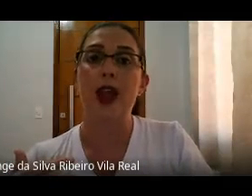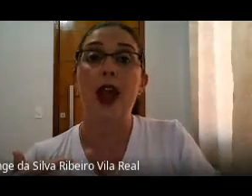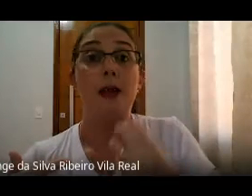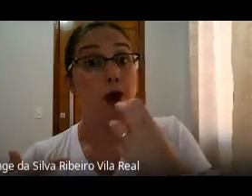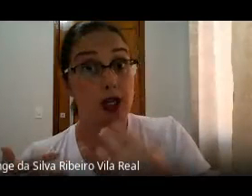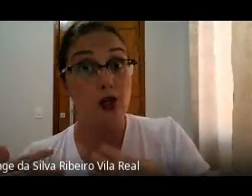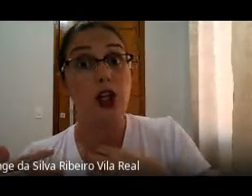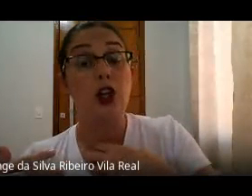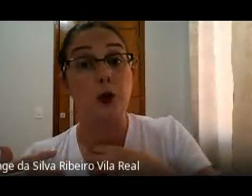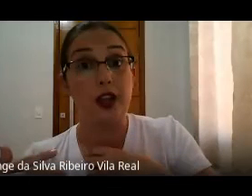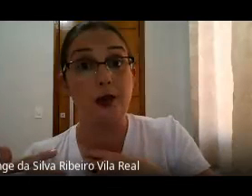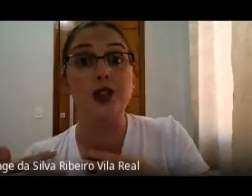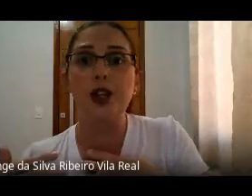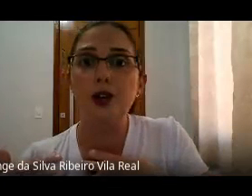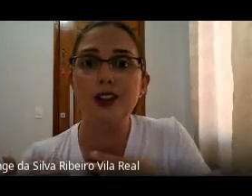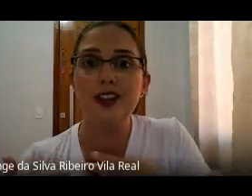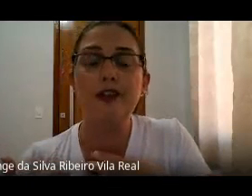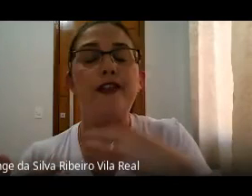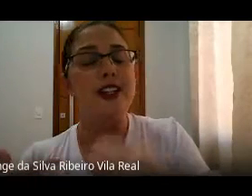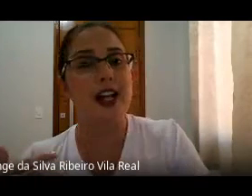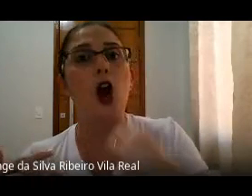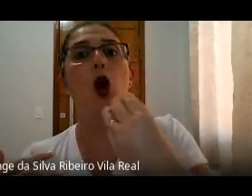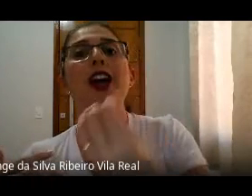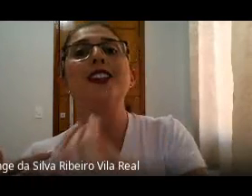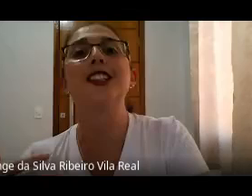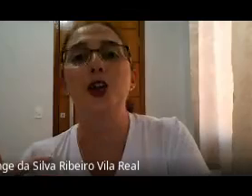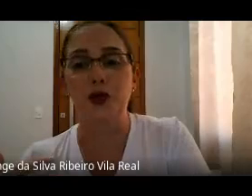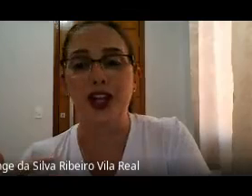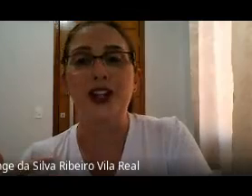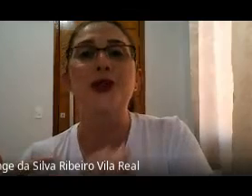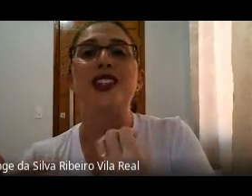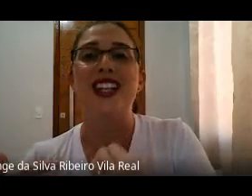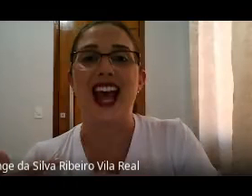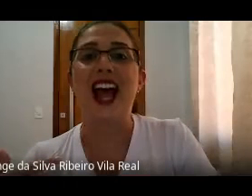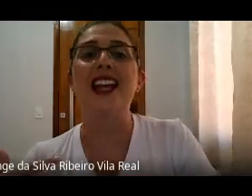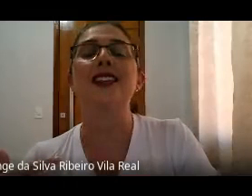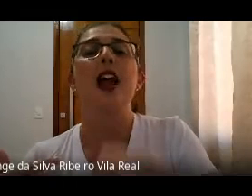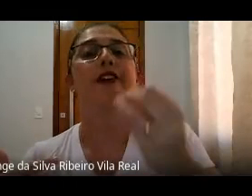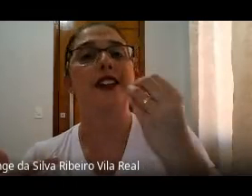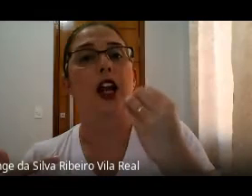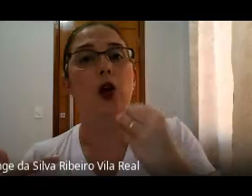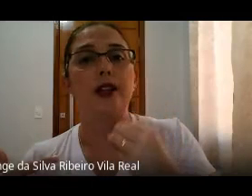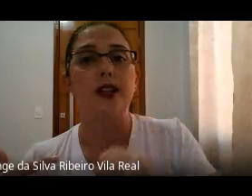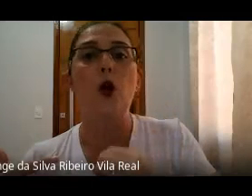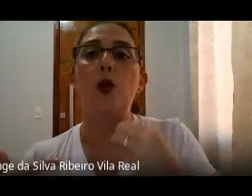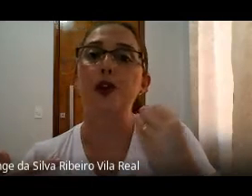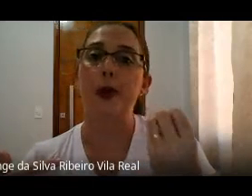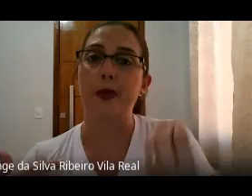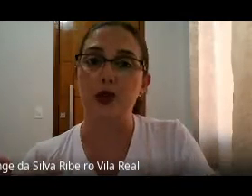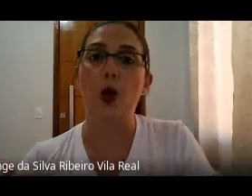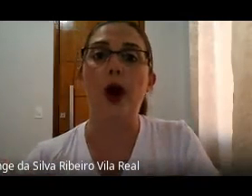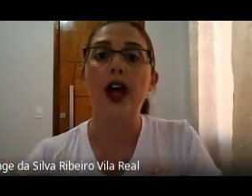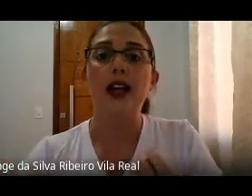utilizada, por isso que nós podemos, inclusive, fazer a correção dos sinais, fazer a correção